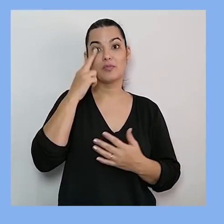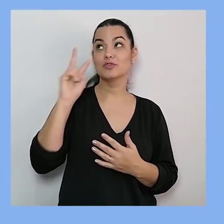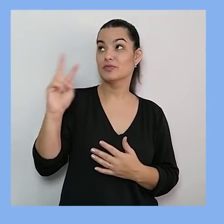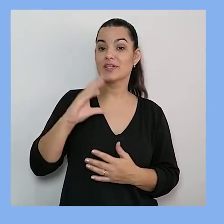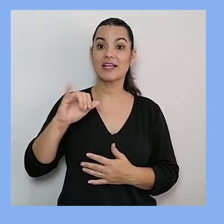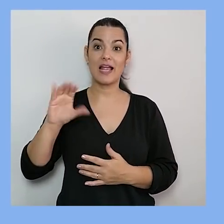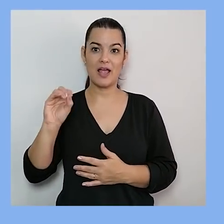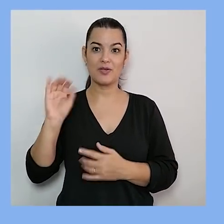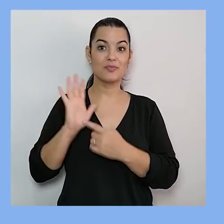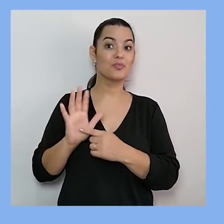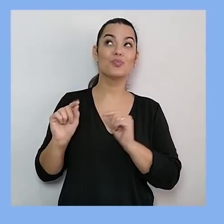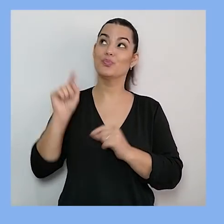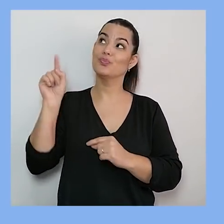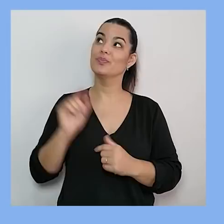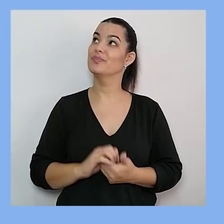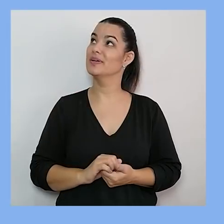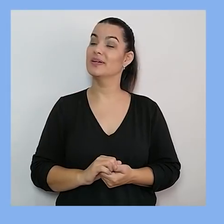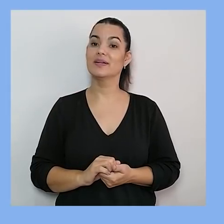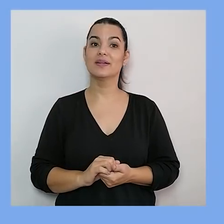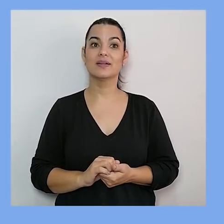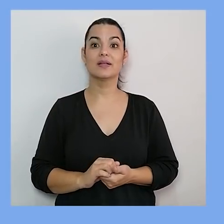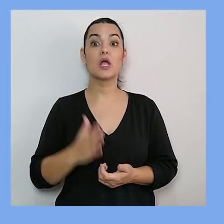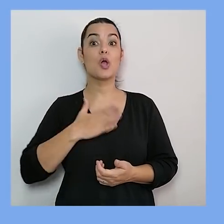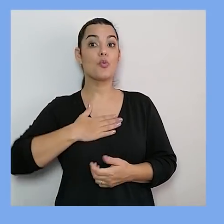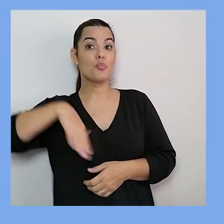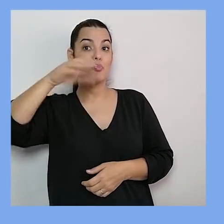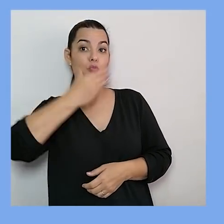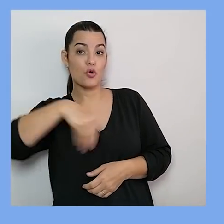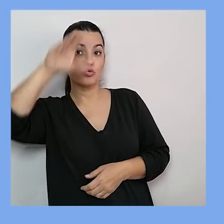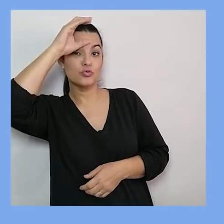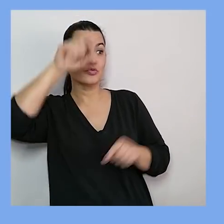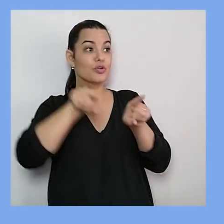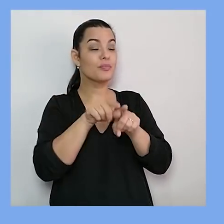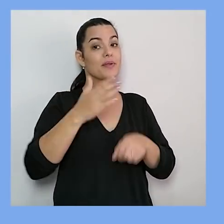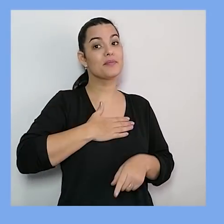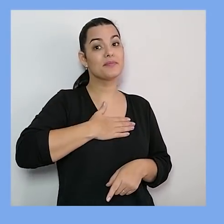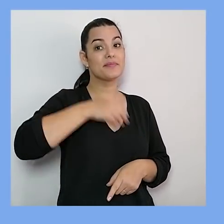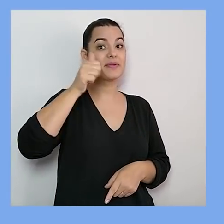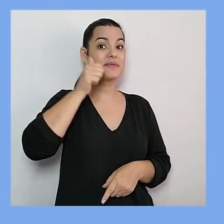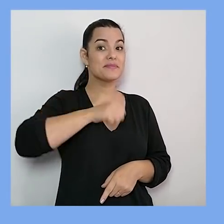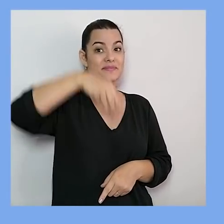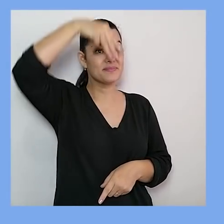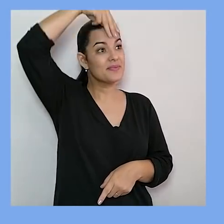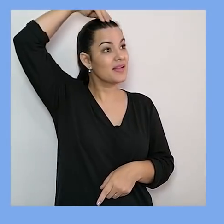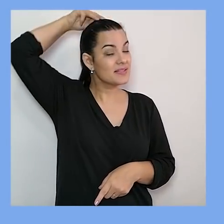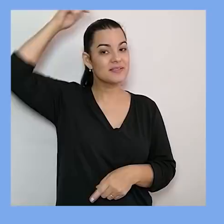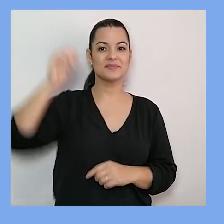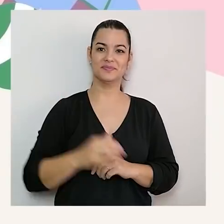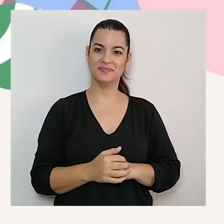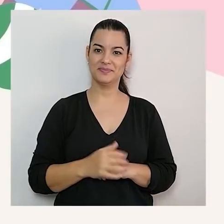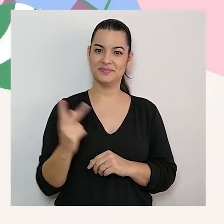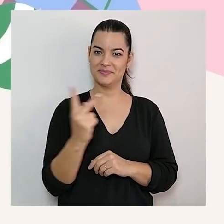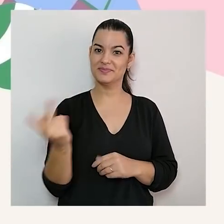foram os entrevistados do Caio. Pro meu tio e pra minha madrinha. Pro meu padrinho e pra minha